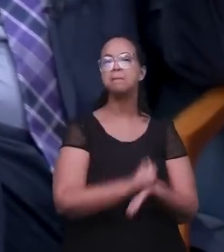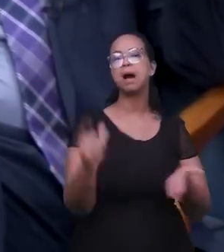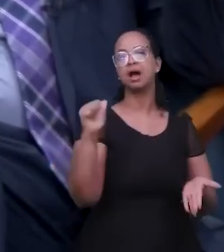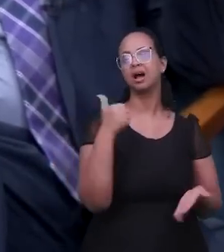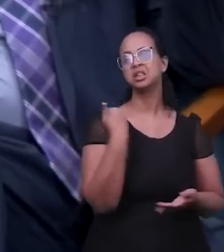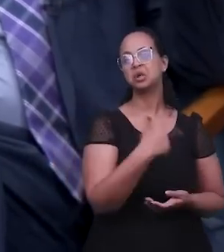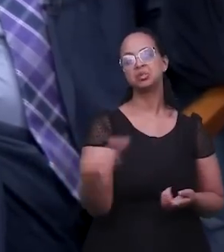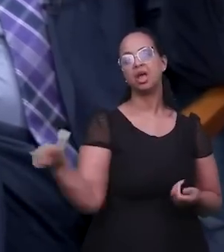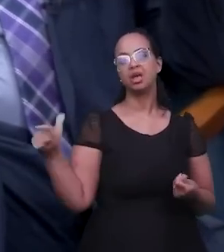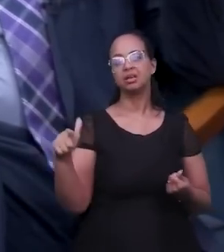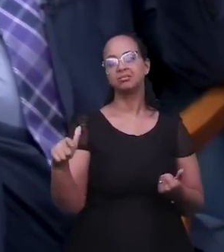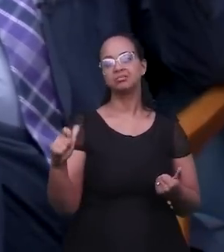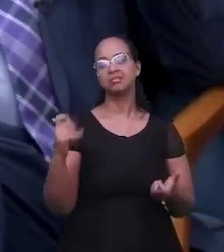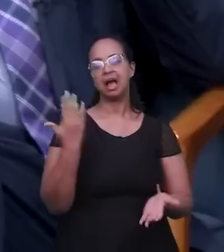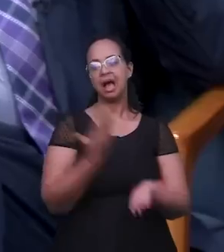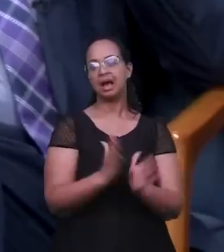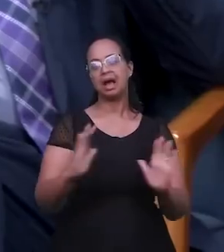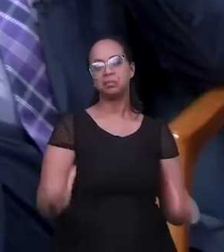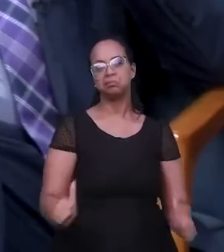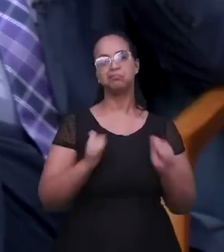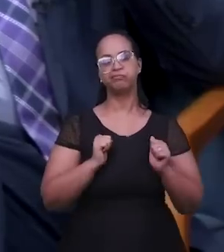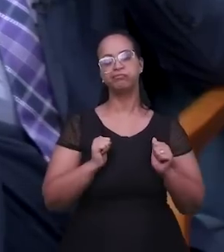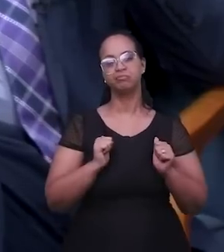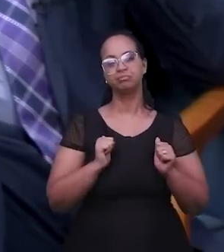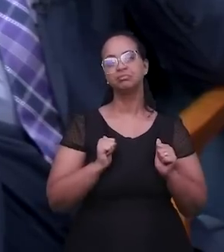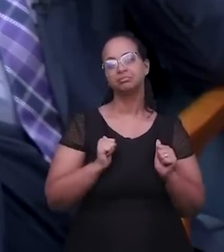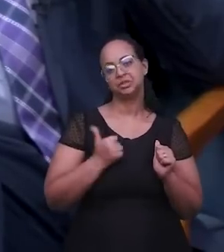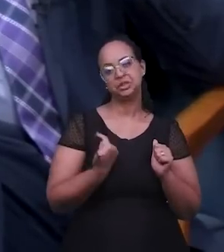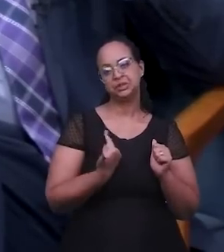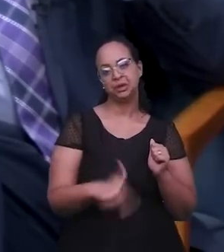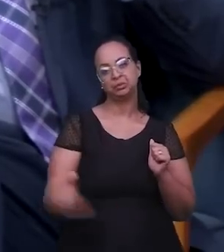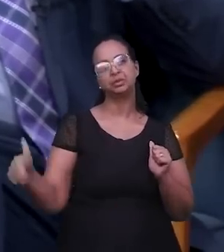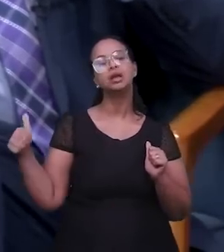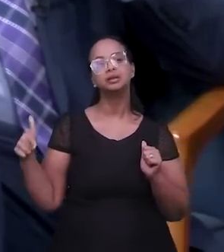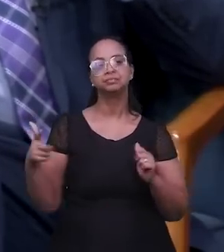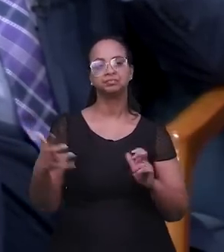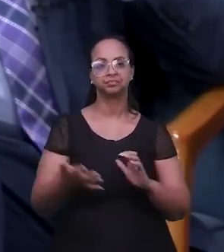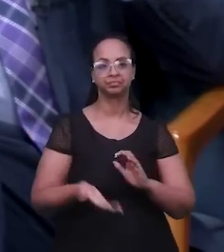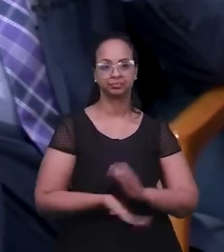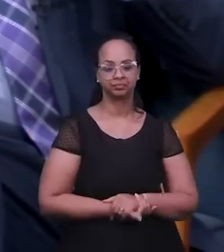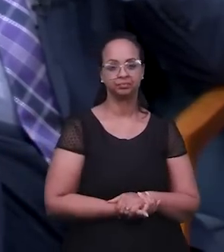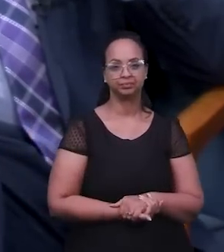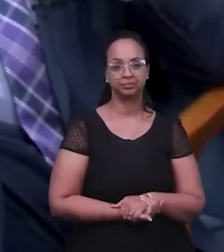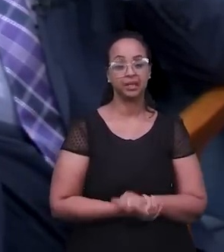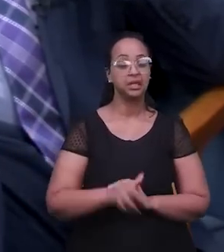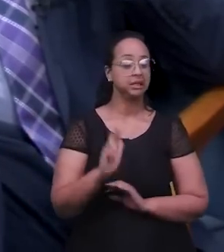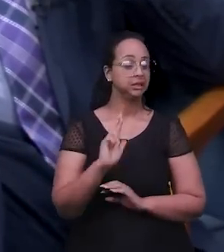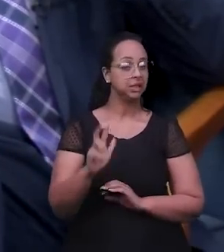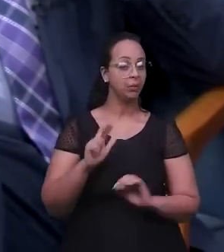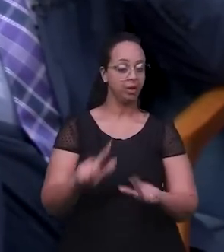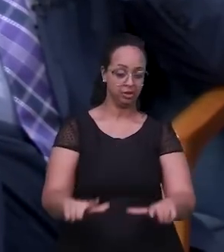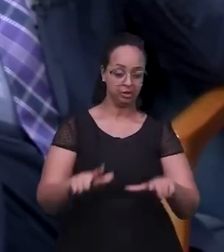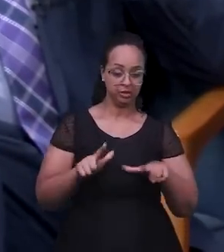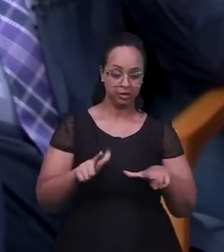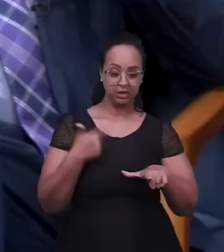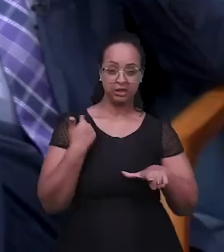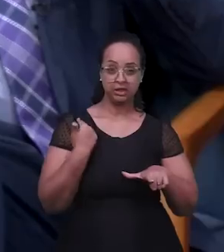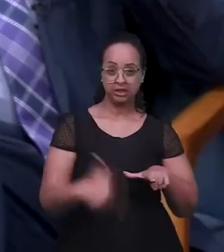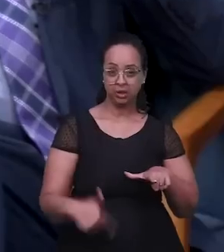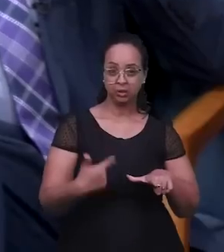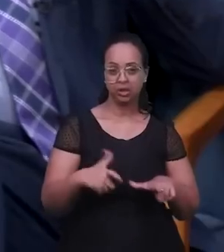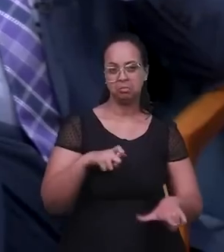tem ministério. Porque nessa colocação de Paulo aqui, ministério é função, não é título, nem é